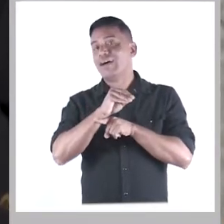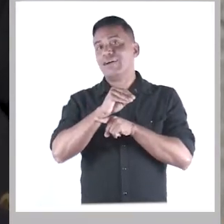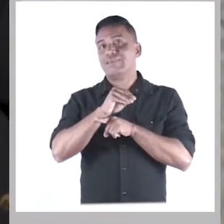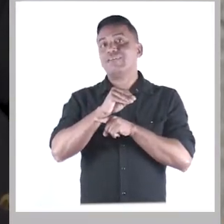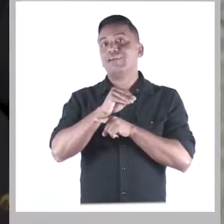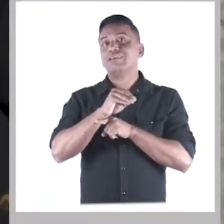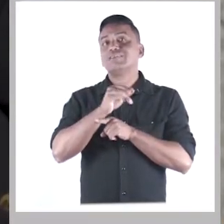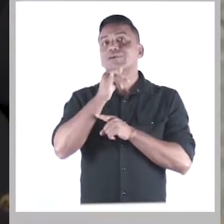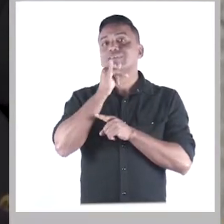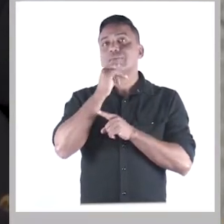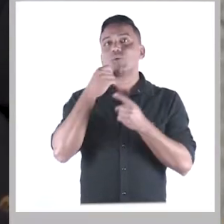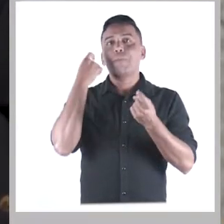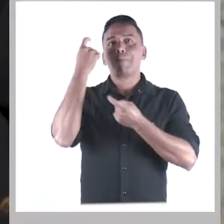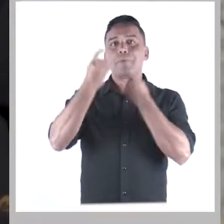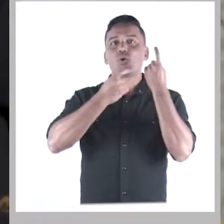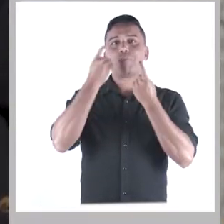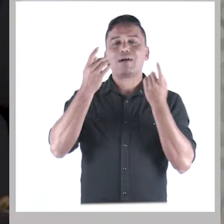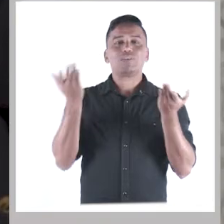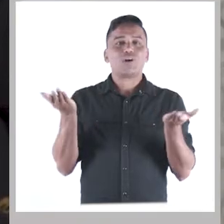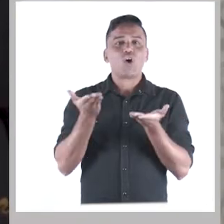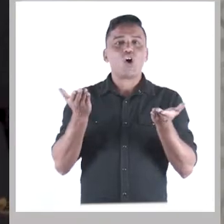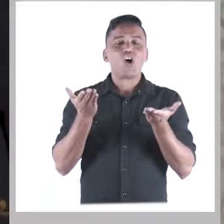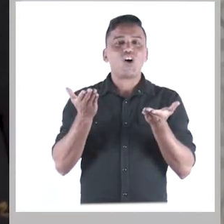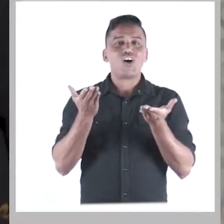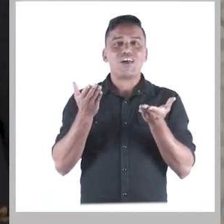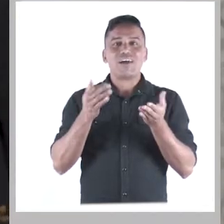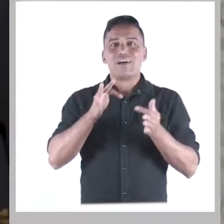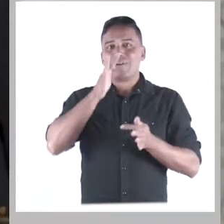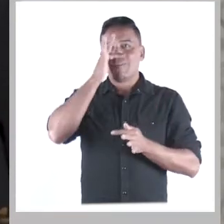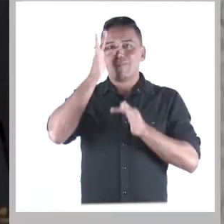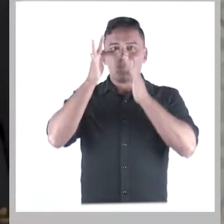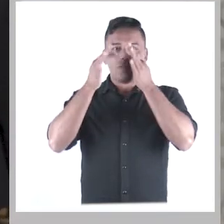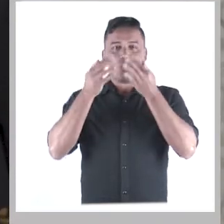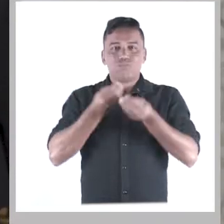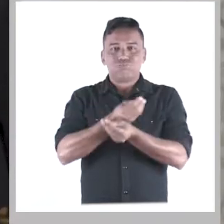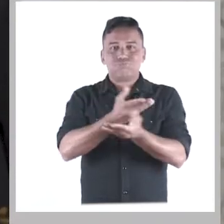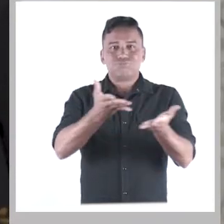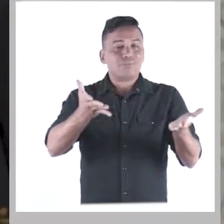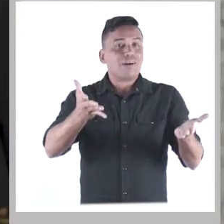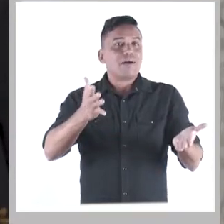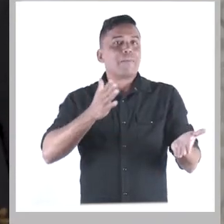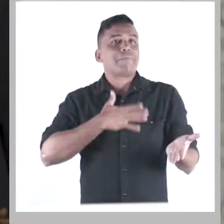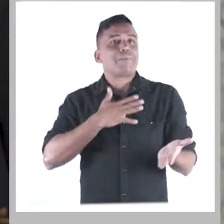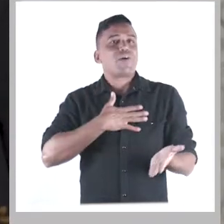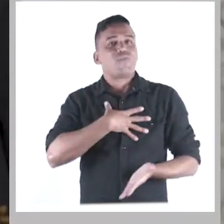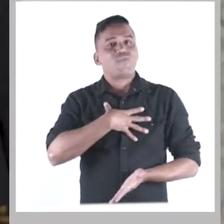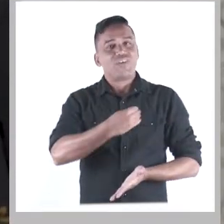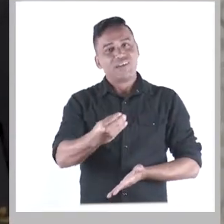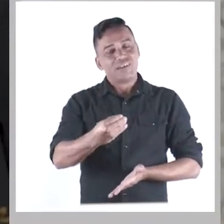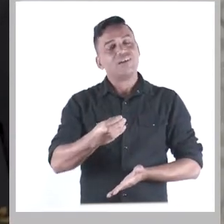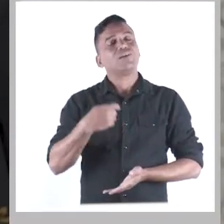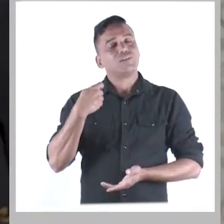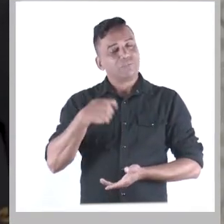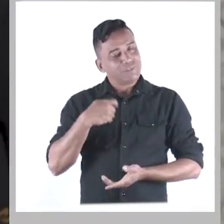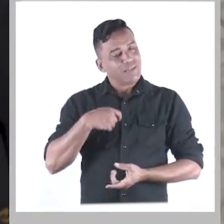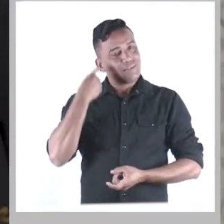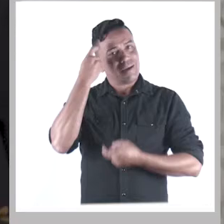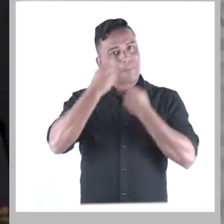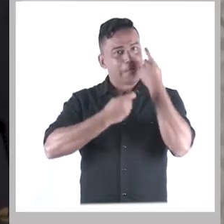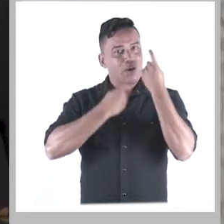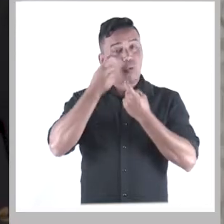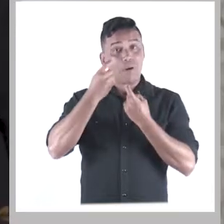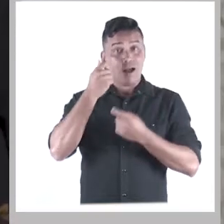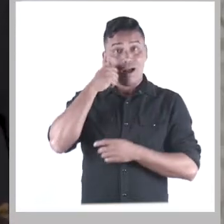Márcia. Eu estou preocupada agora com os jardins dos nossos filhos. Sim. Sabe? Eu acho que a gente